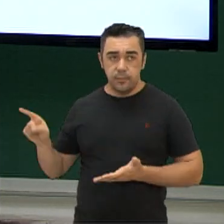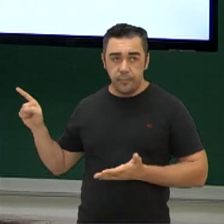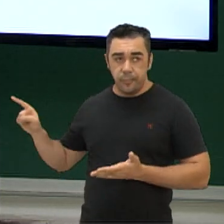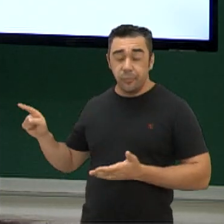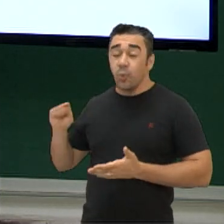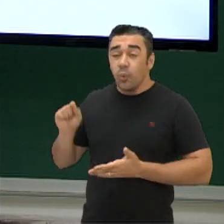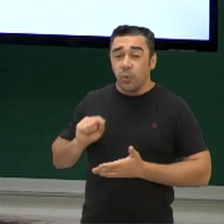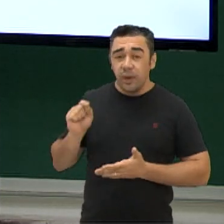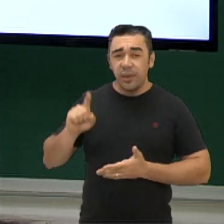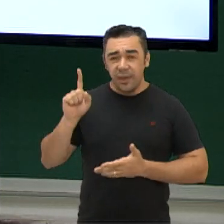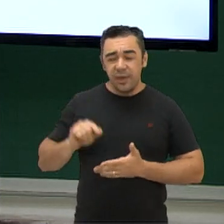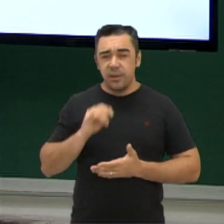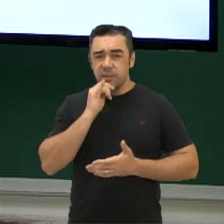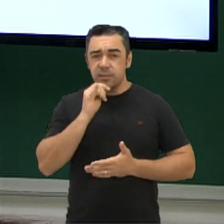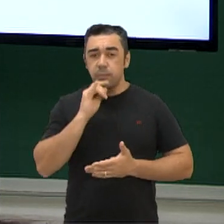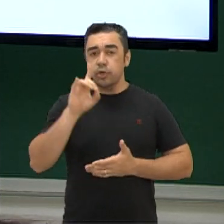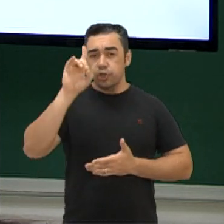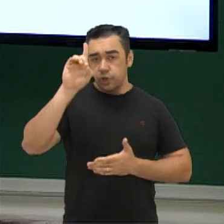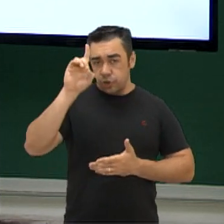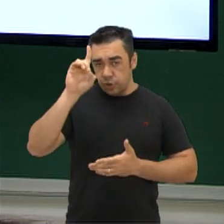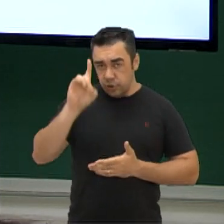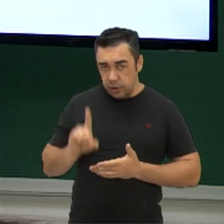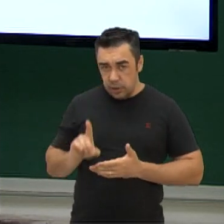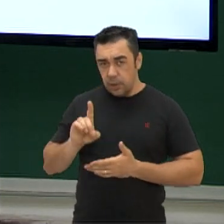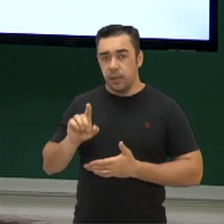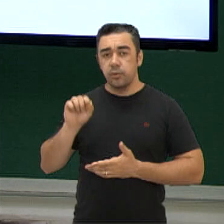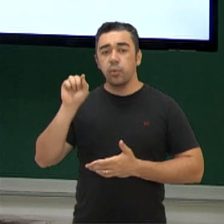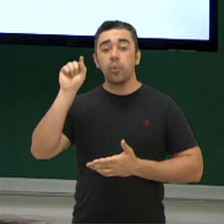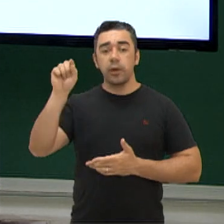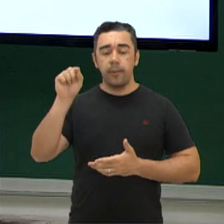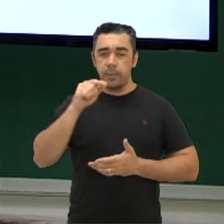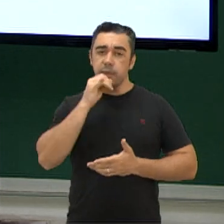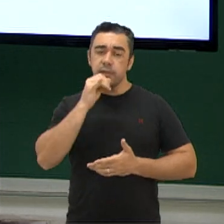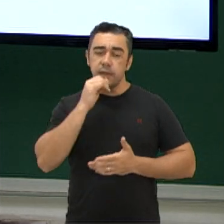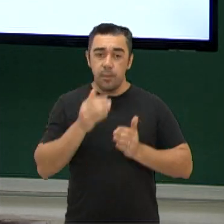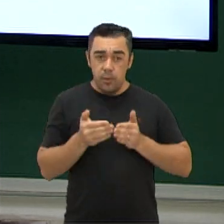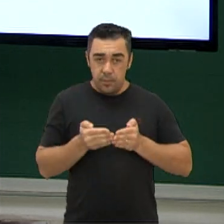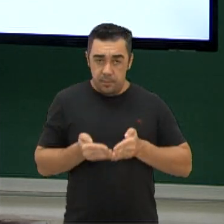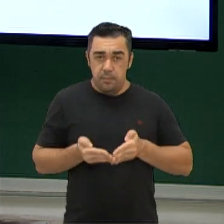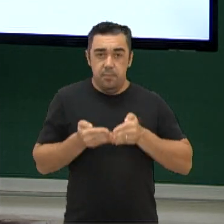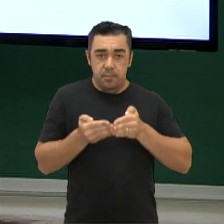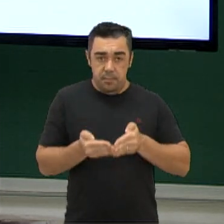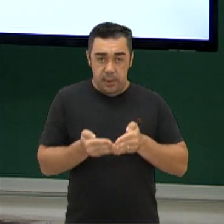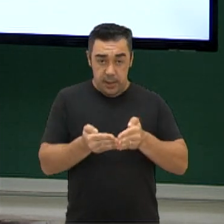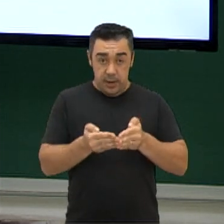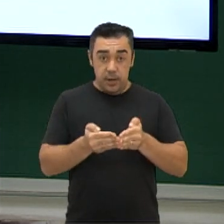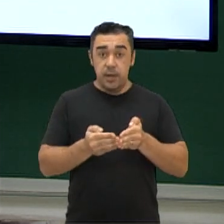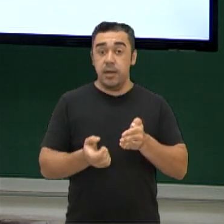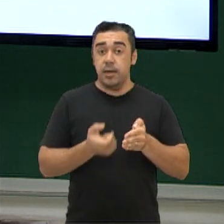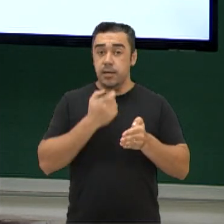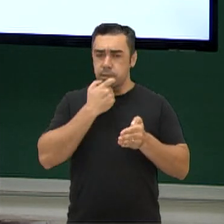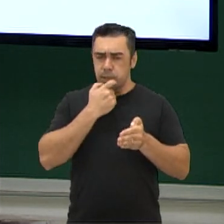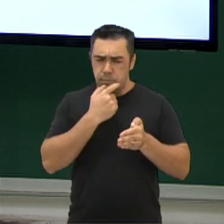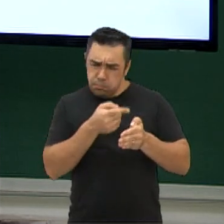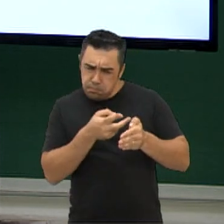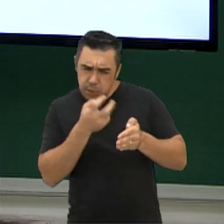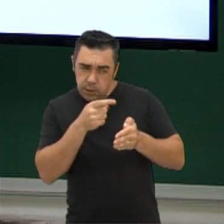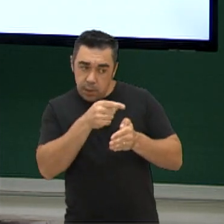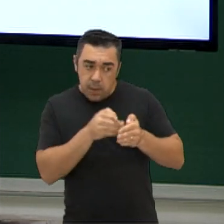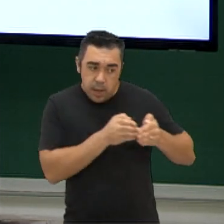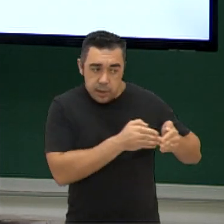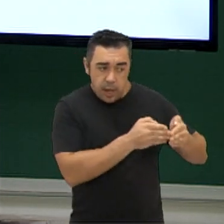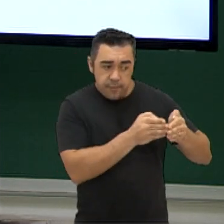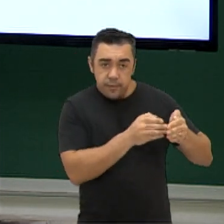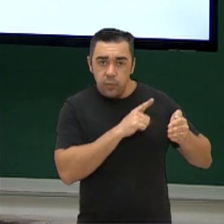e essa lei ela dava direito à Marinha Inglesa de aprisionar navio suspeito de traficar escravos. Então, qualquer